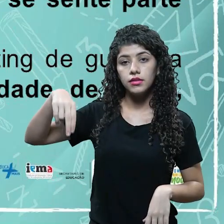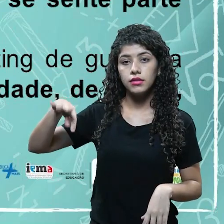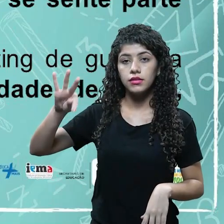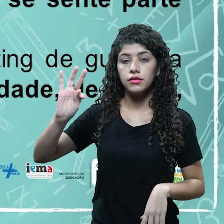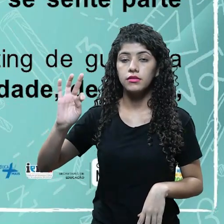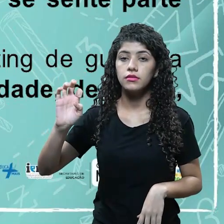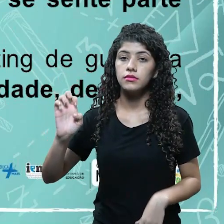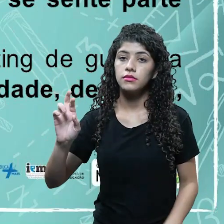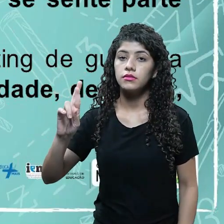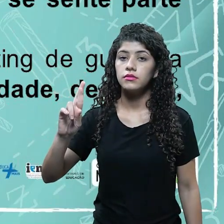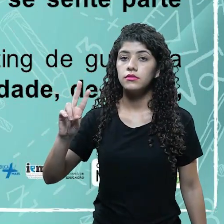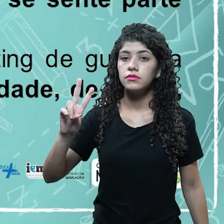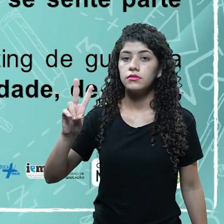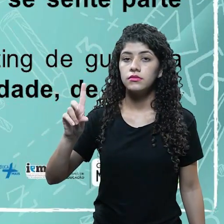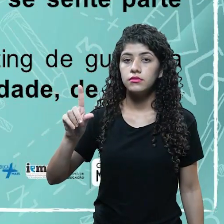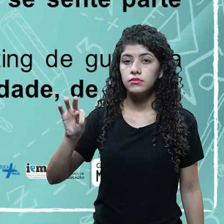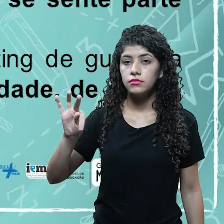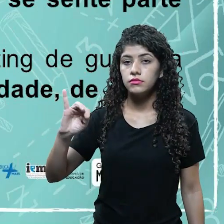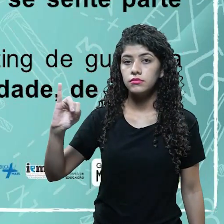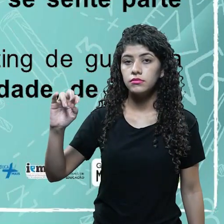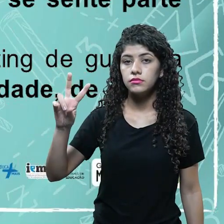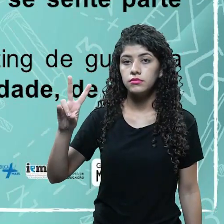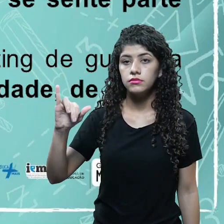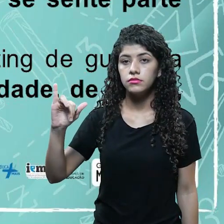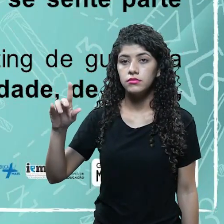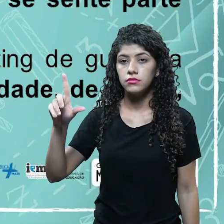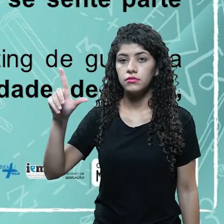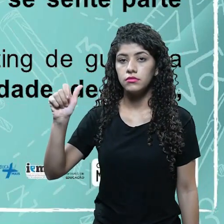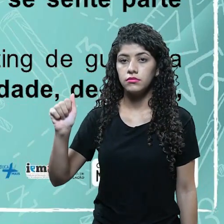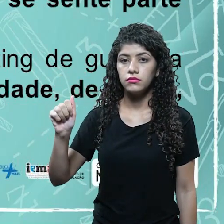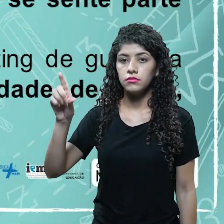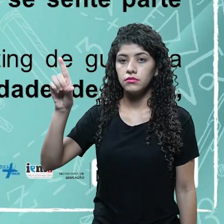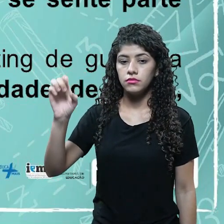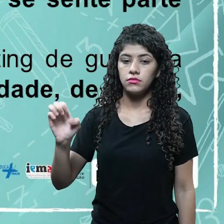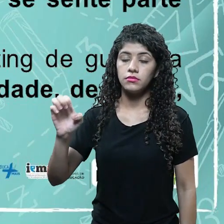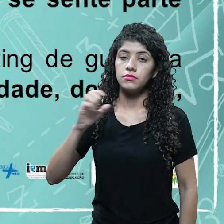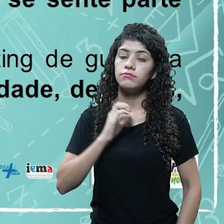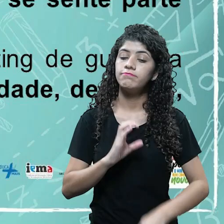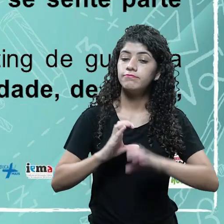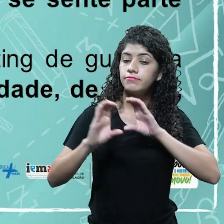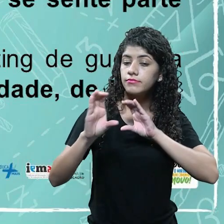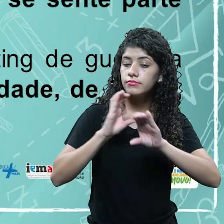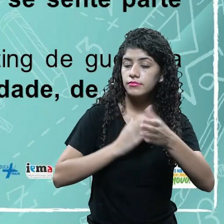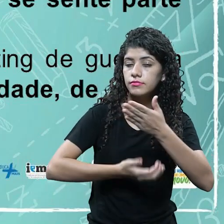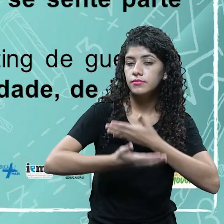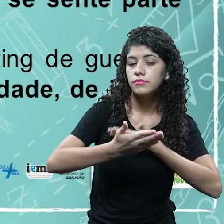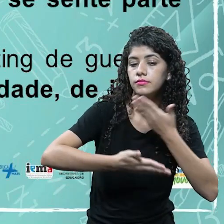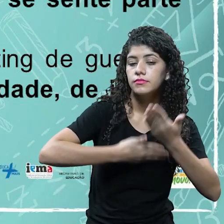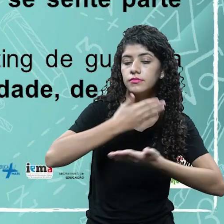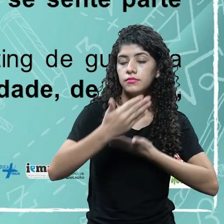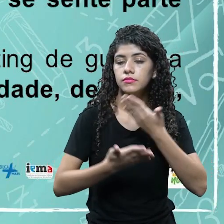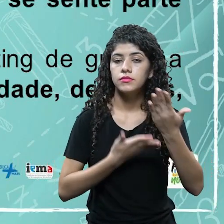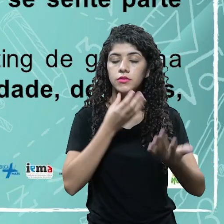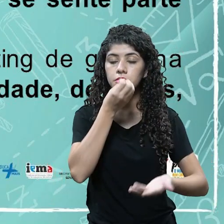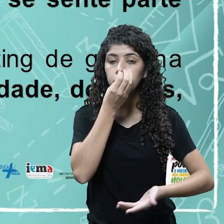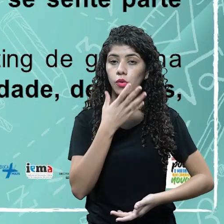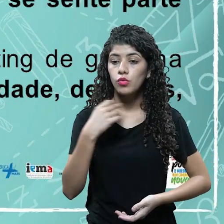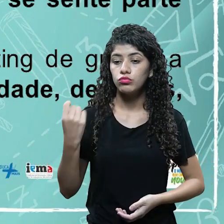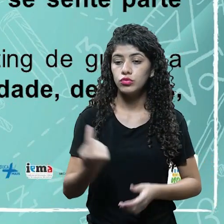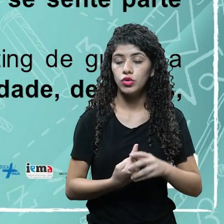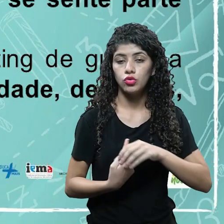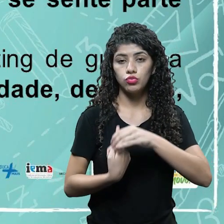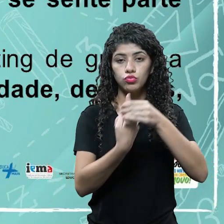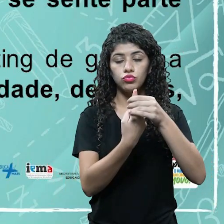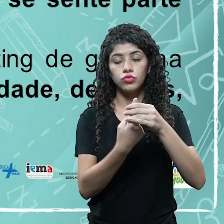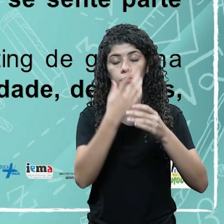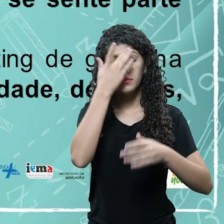interagir com as marcas. A interação torna as coisas mais dinâmicas e interessantes, criando assim uma experiência única na qual o consumidor